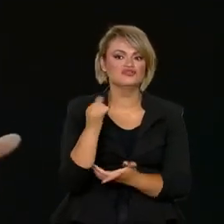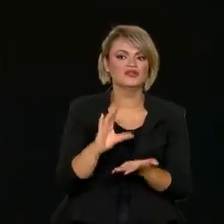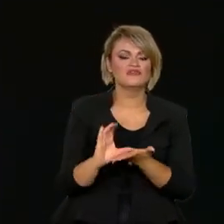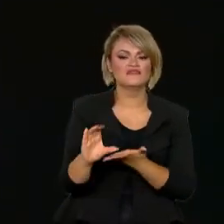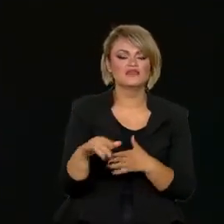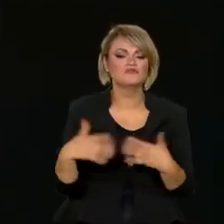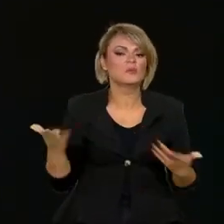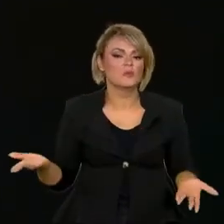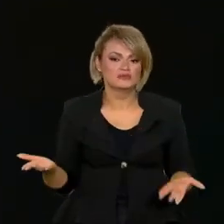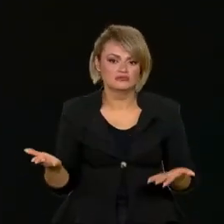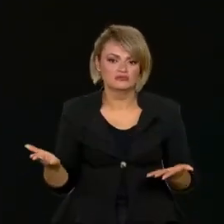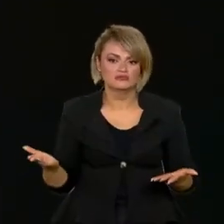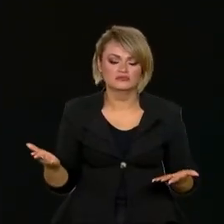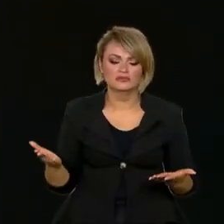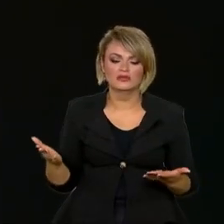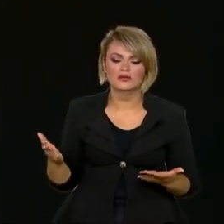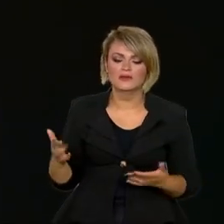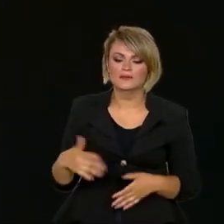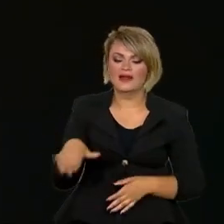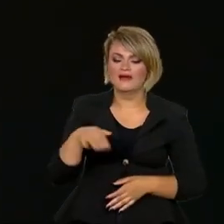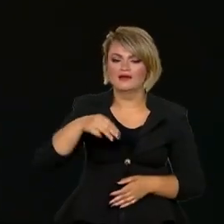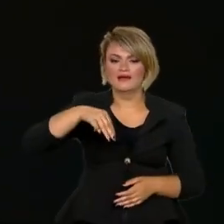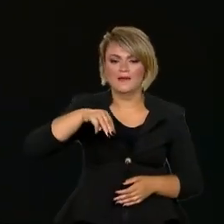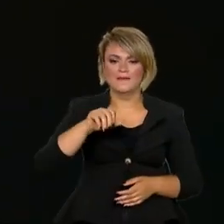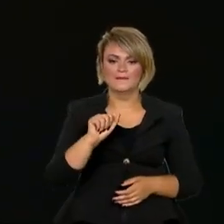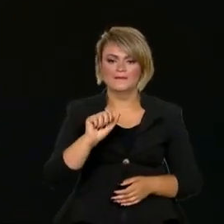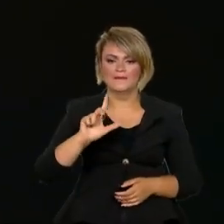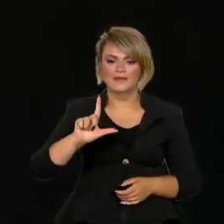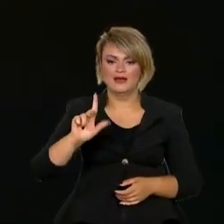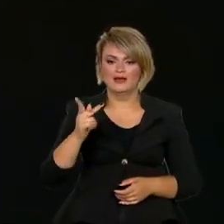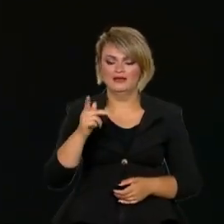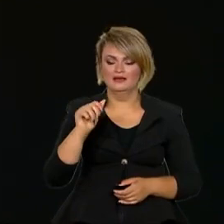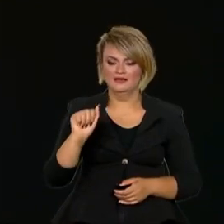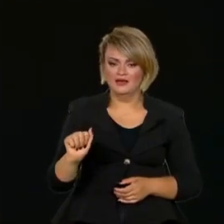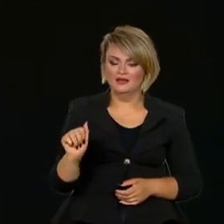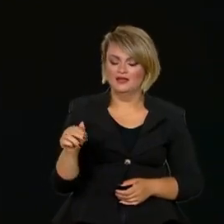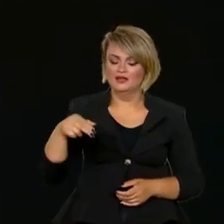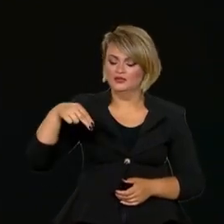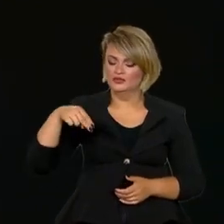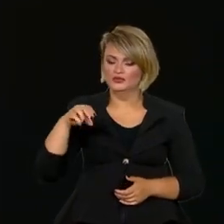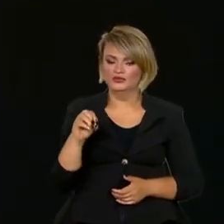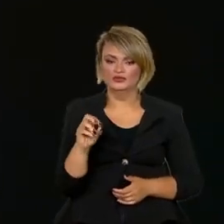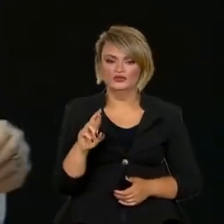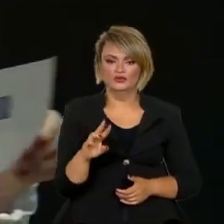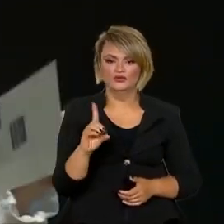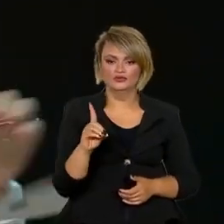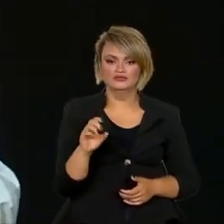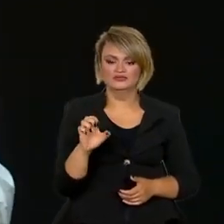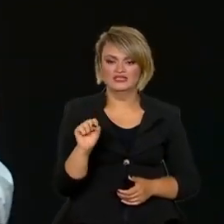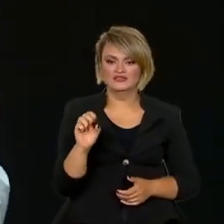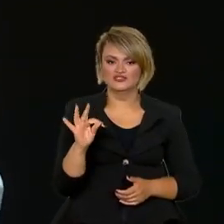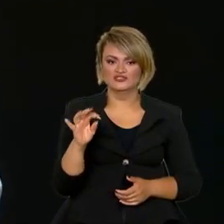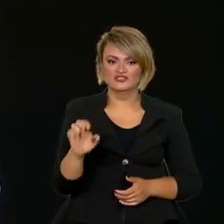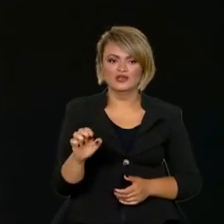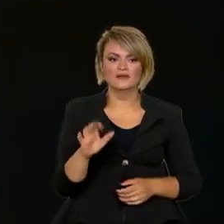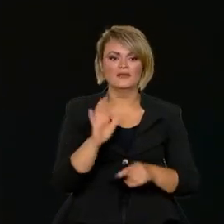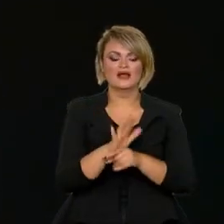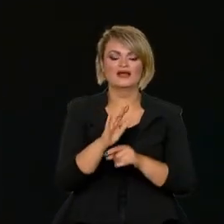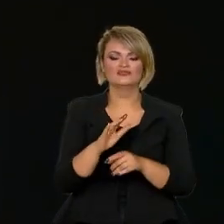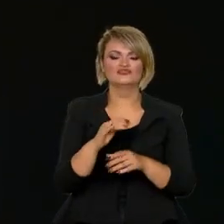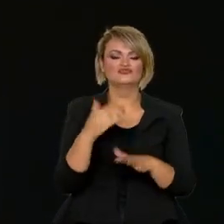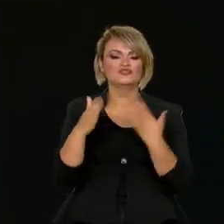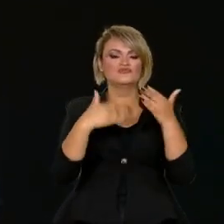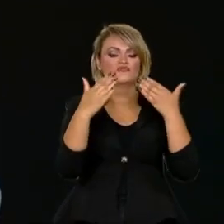que daremos para a malha Nordeste remanescente, para poder garantir o desenvolvimento dos vários